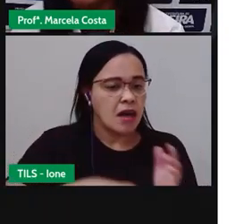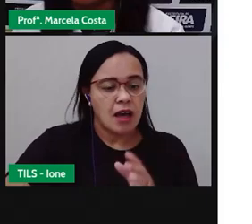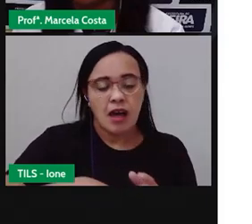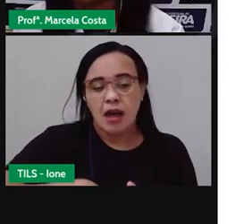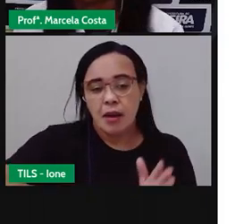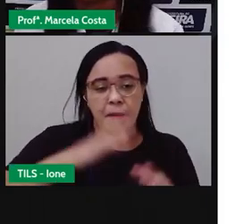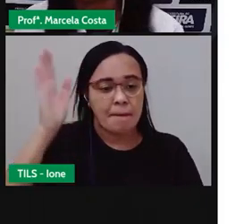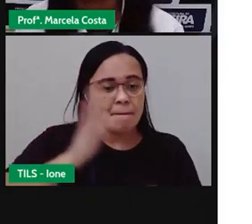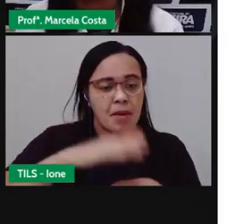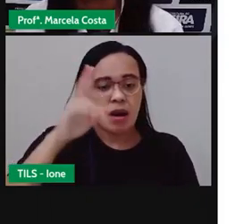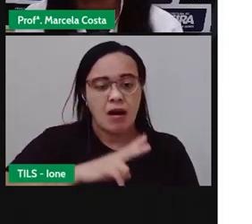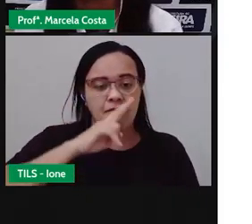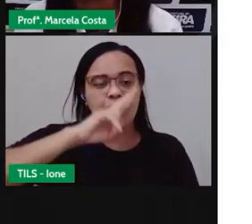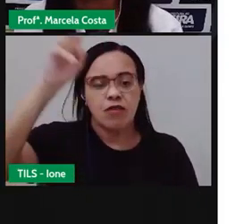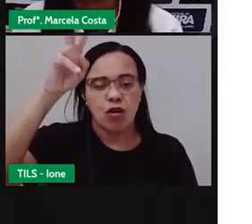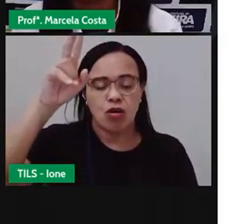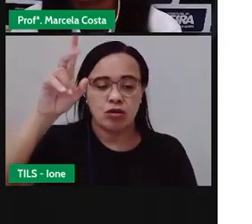palavra.